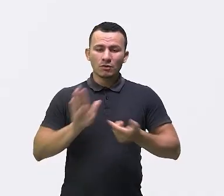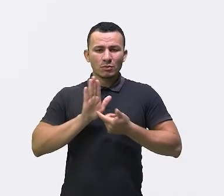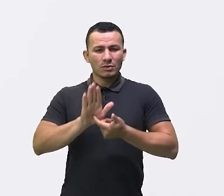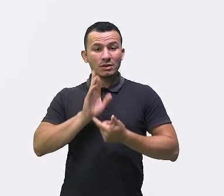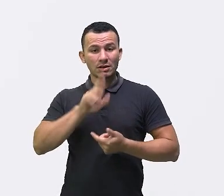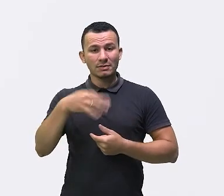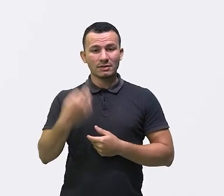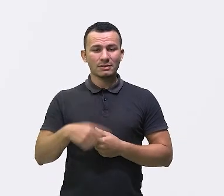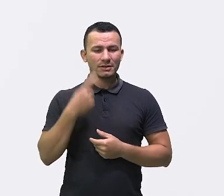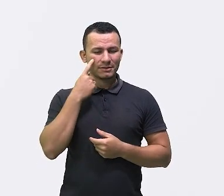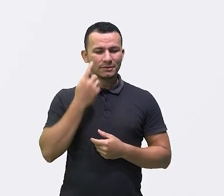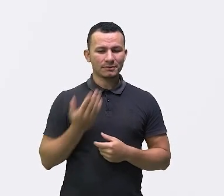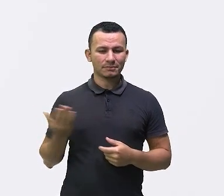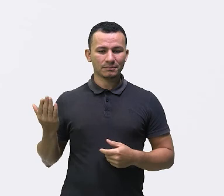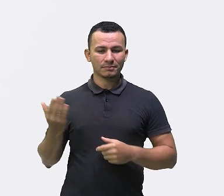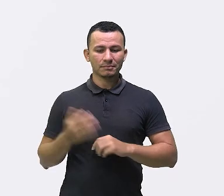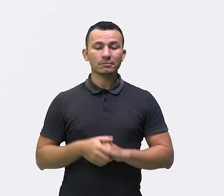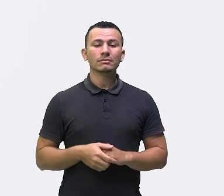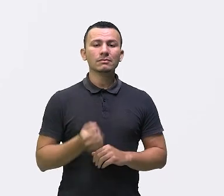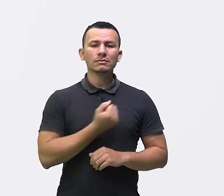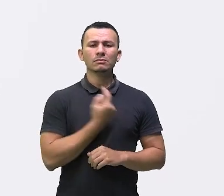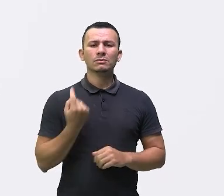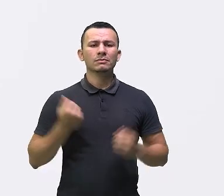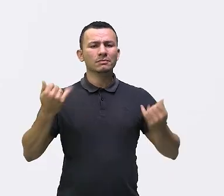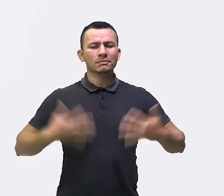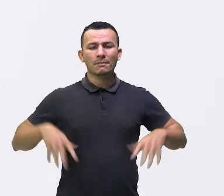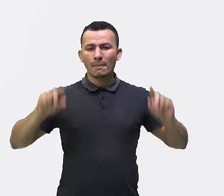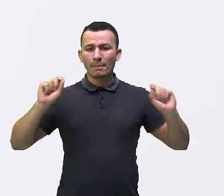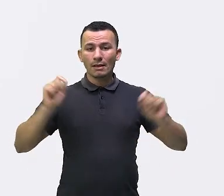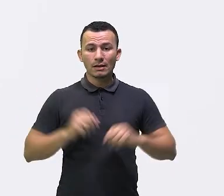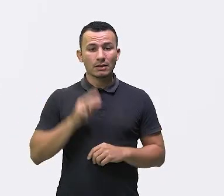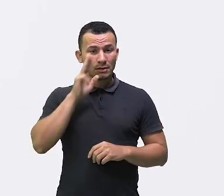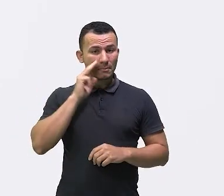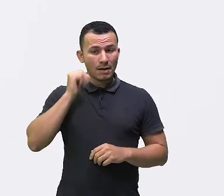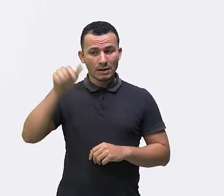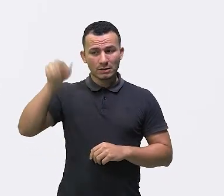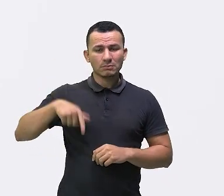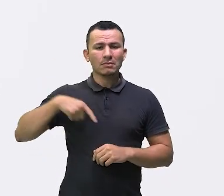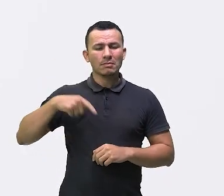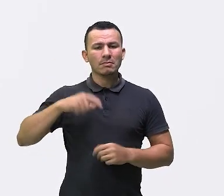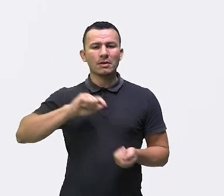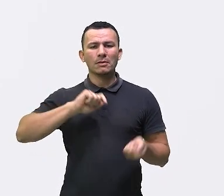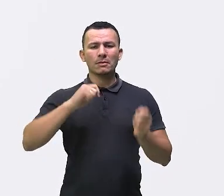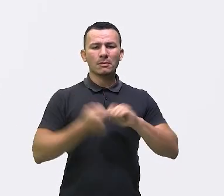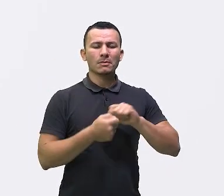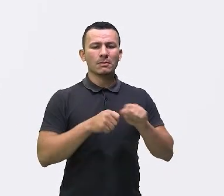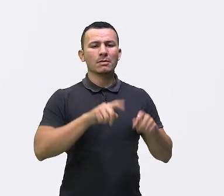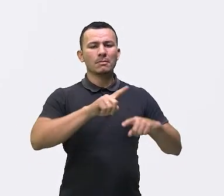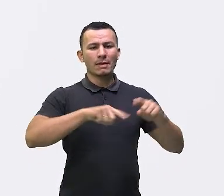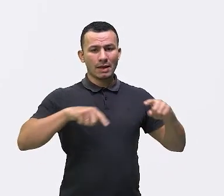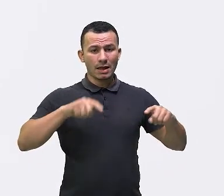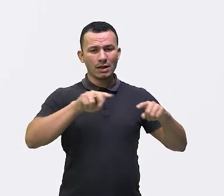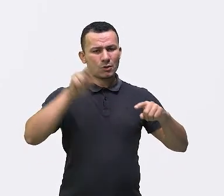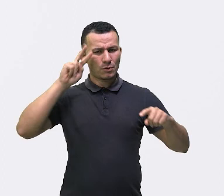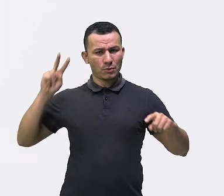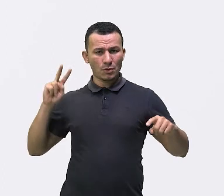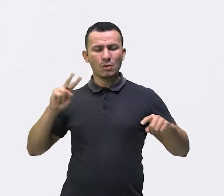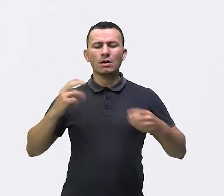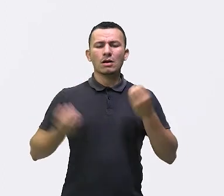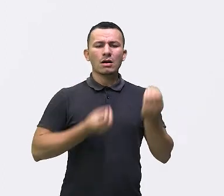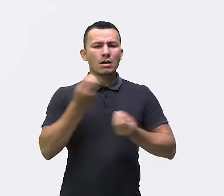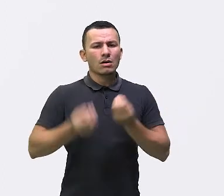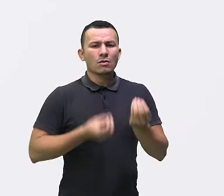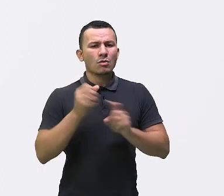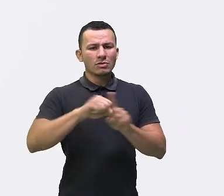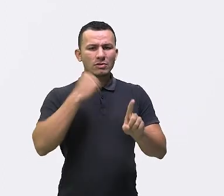respostas de vocês? A questão número 1 diz o seguinte: Marx desenvolve a concepção materialista histórica para o